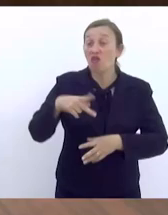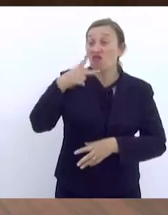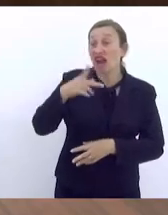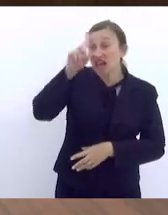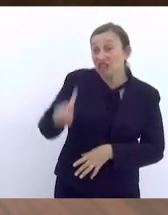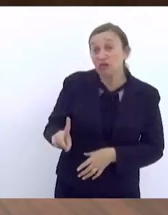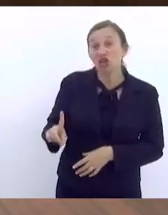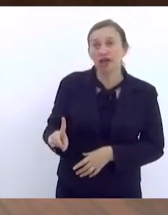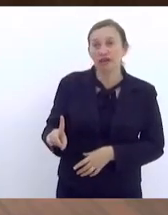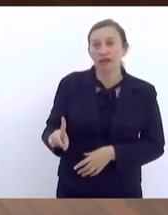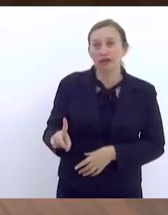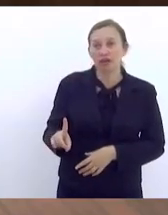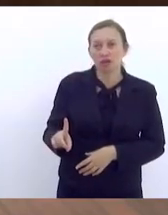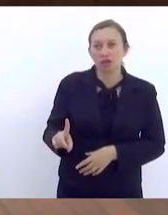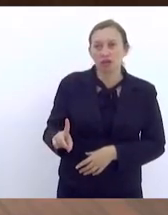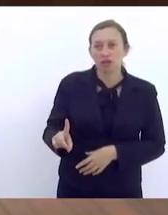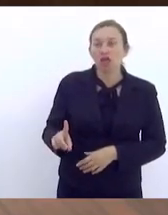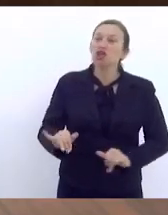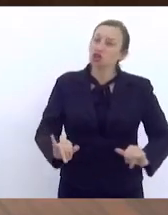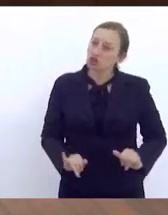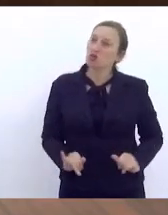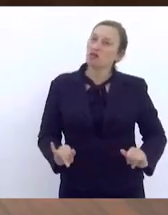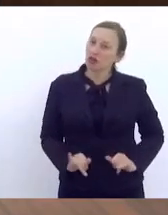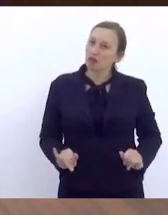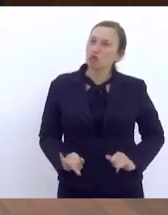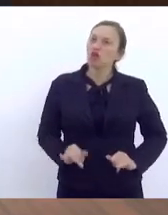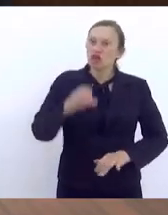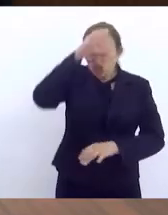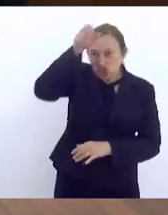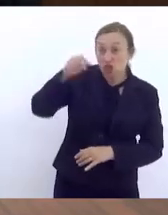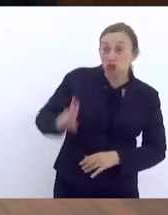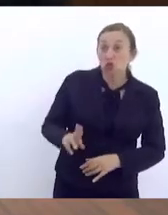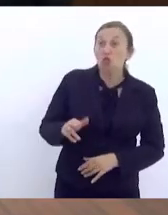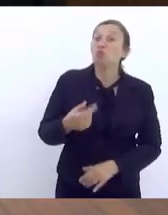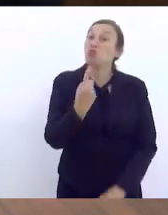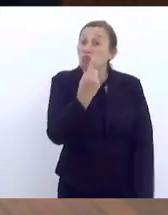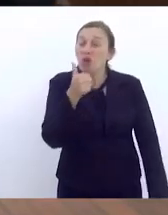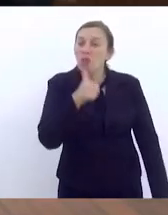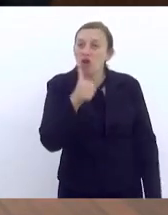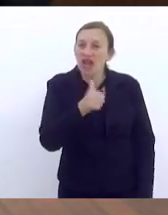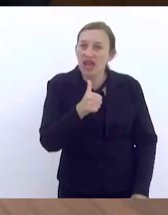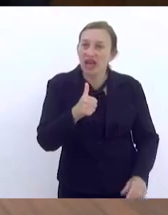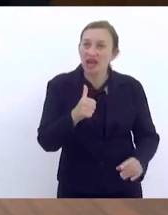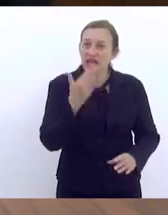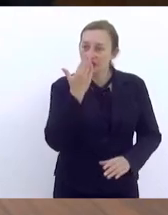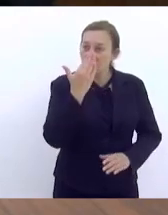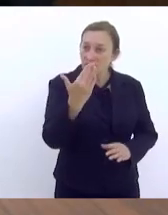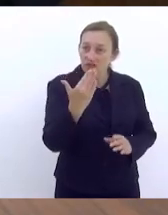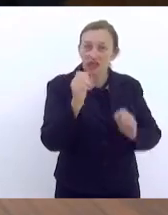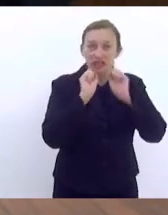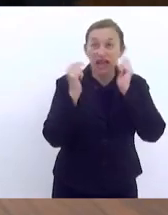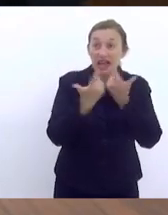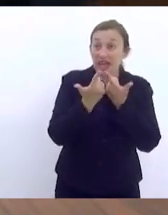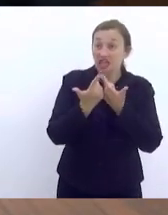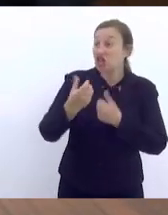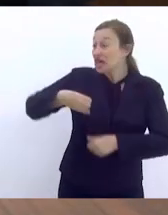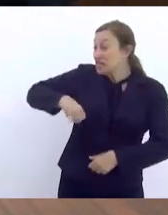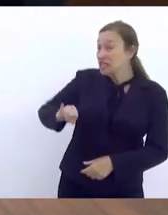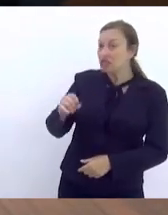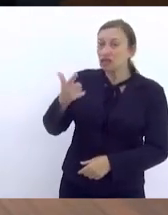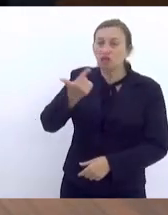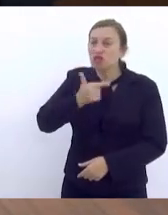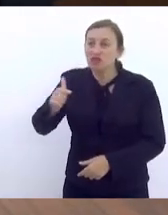somos de direita que sofremos ataque tia Ju foi uma mulher na porta da Leste se eu tivesse a insegurança ia ser inchada por homens